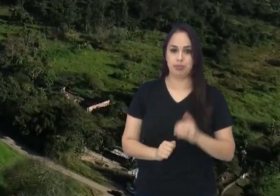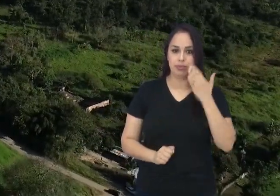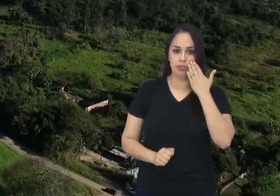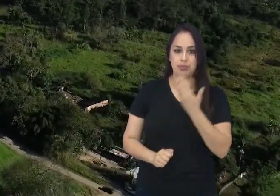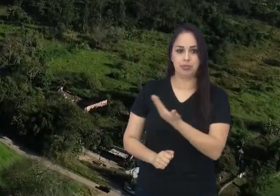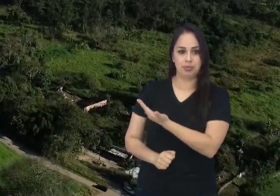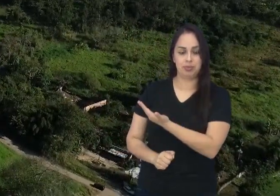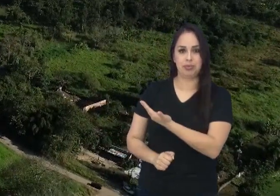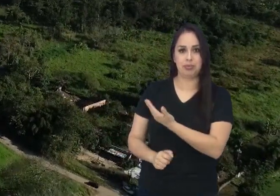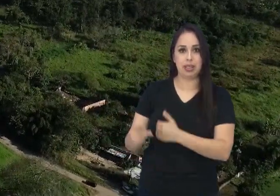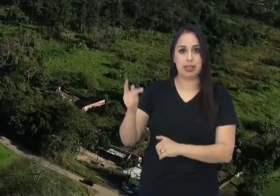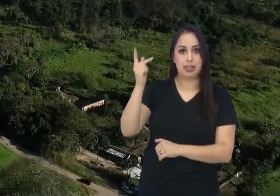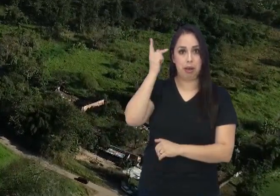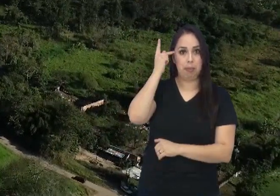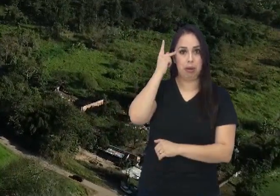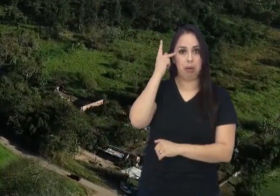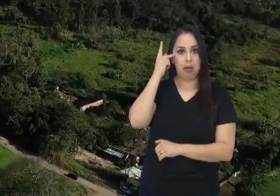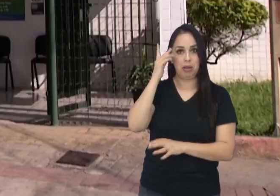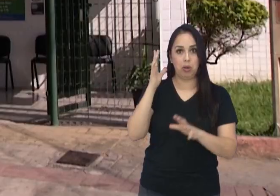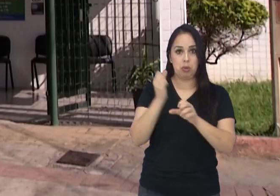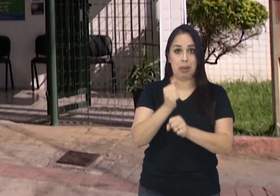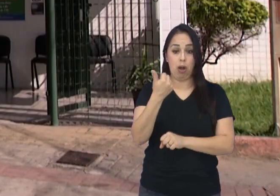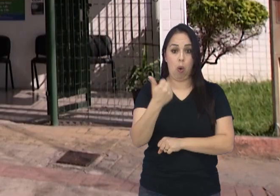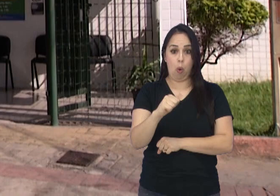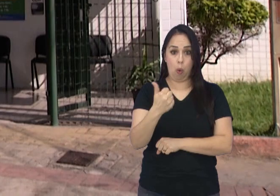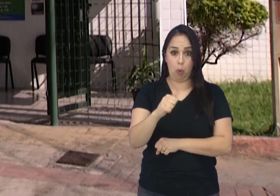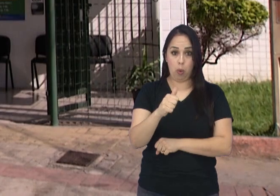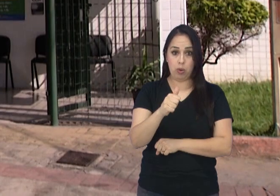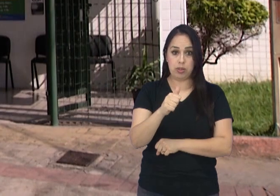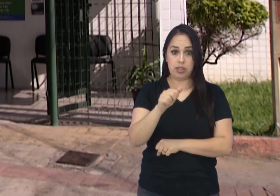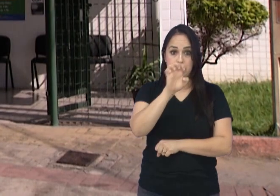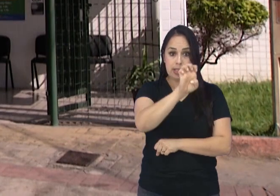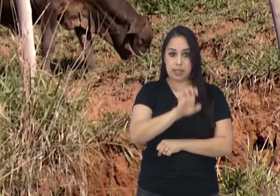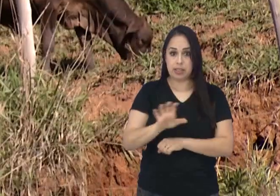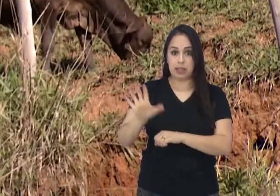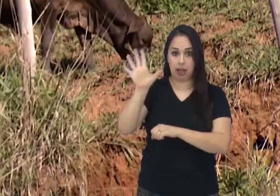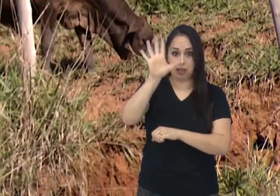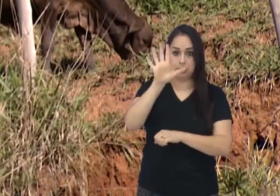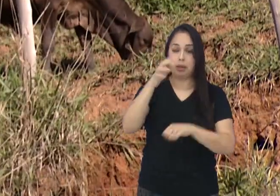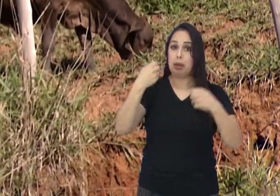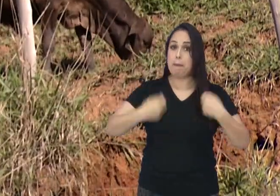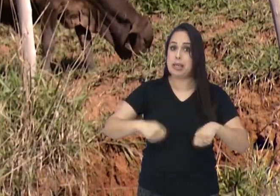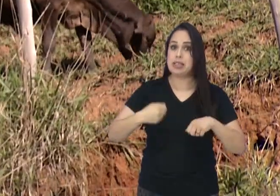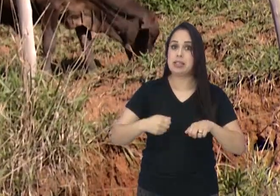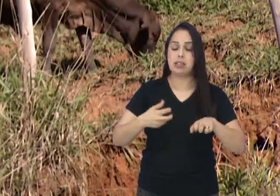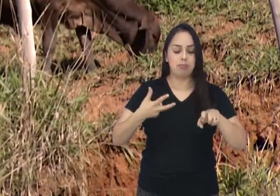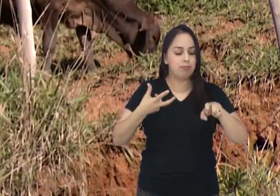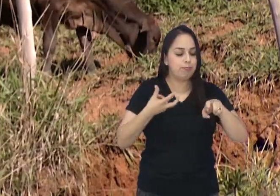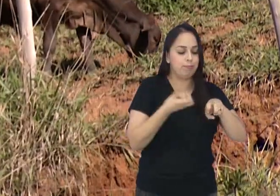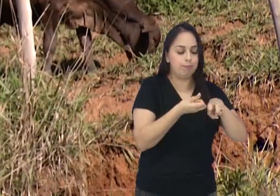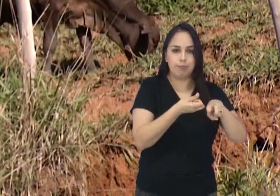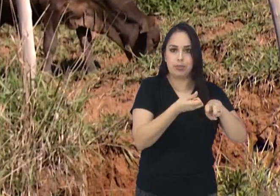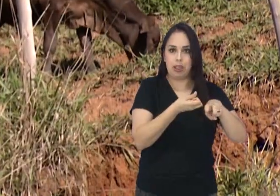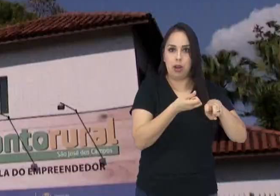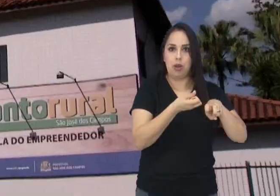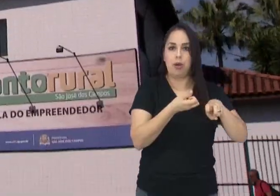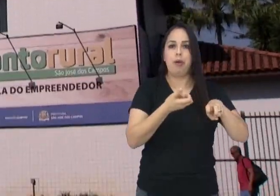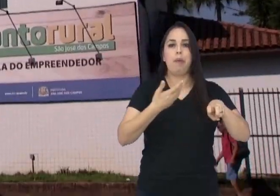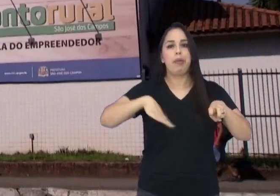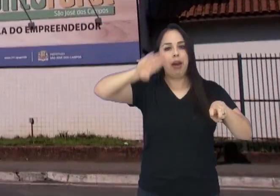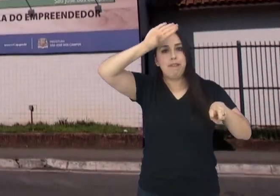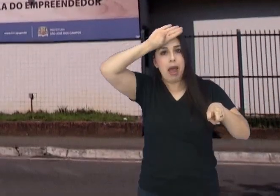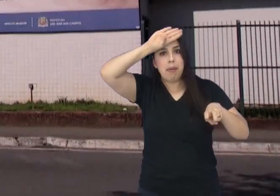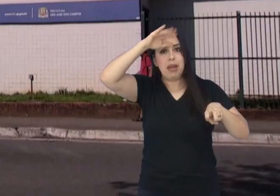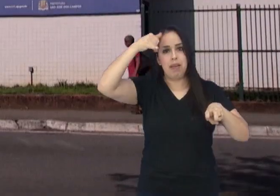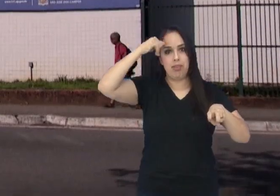estados brasileiros que durante o mês de novembro deverão, obrigatoriamente, vacinar o seu rebanho contra a febre aftosa. Em